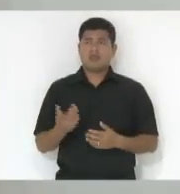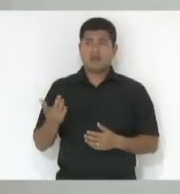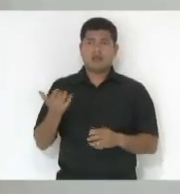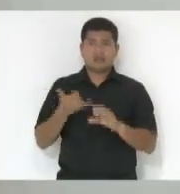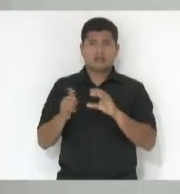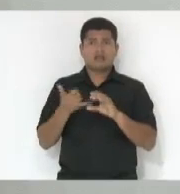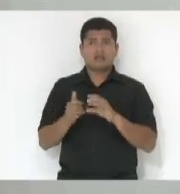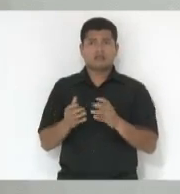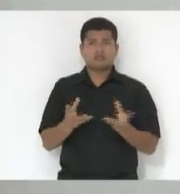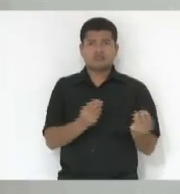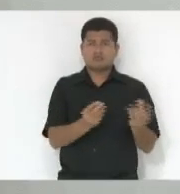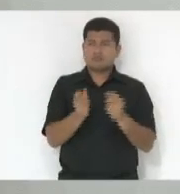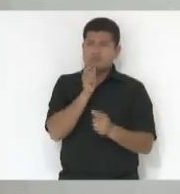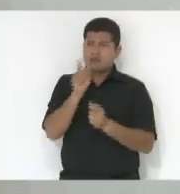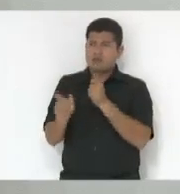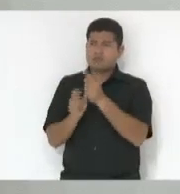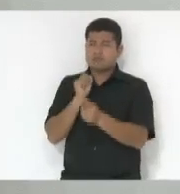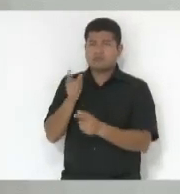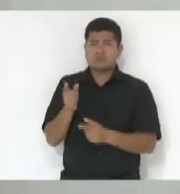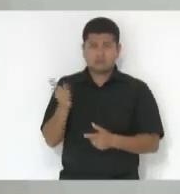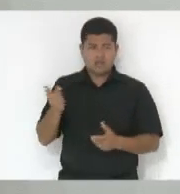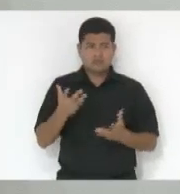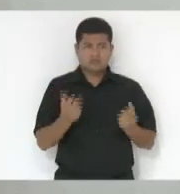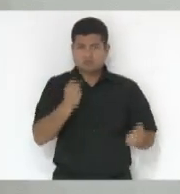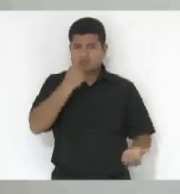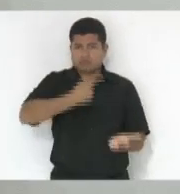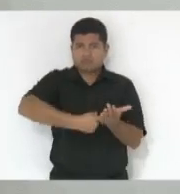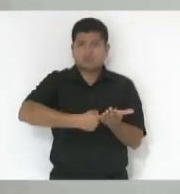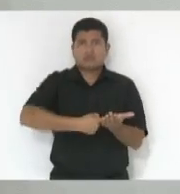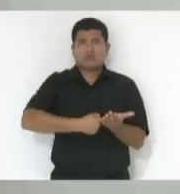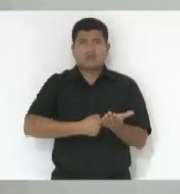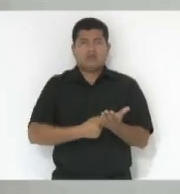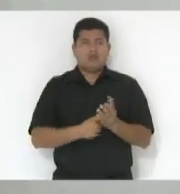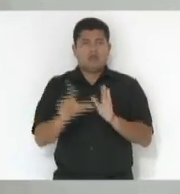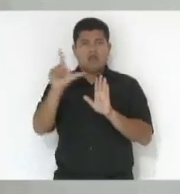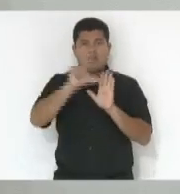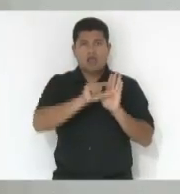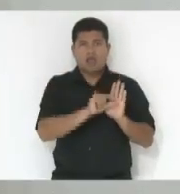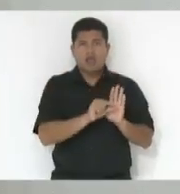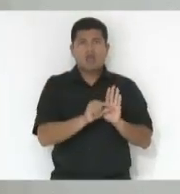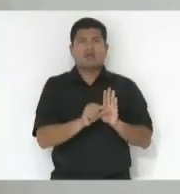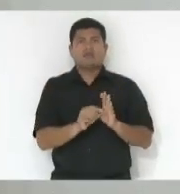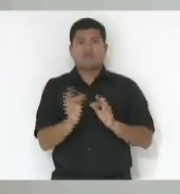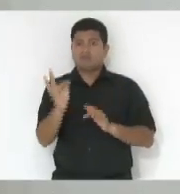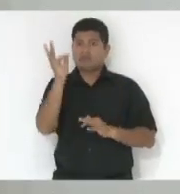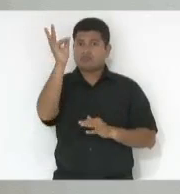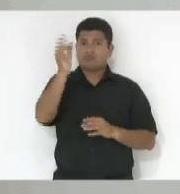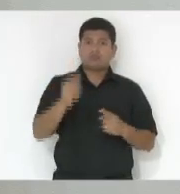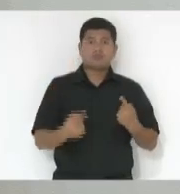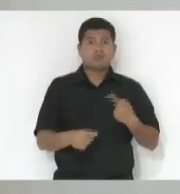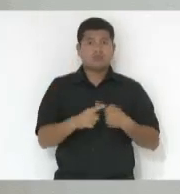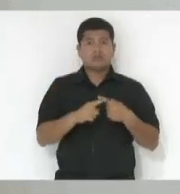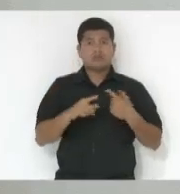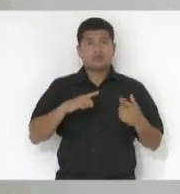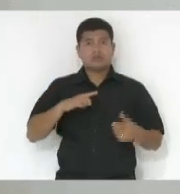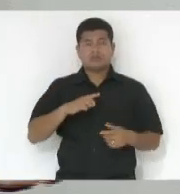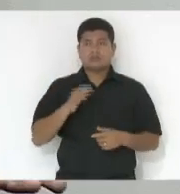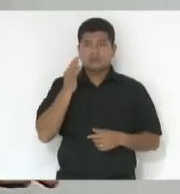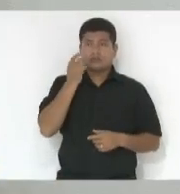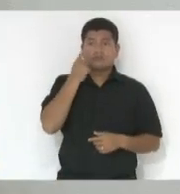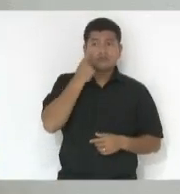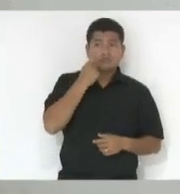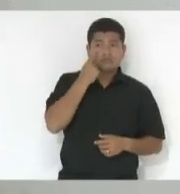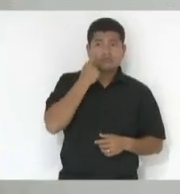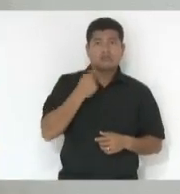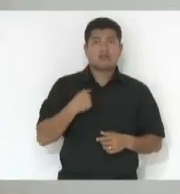e se comprometeu em reduzir esse patamar no futuro, porque tem muita gente interessada em ter equipamentos que